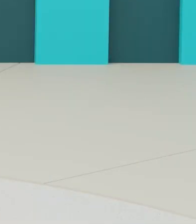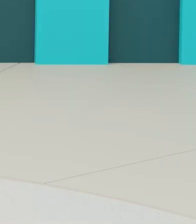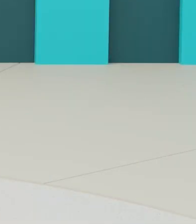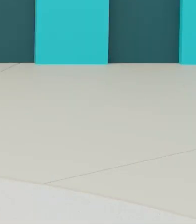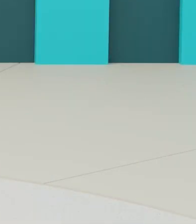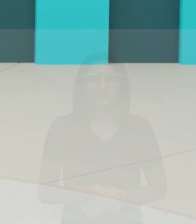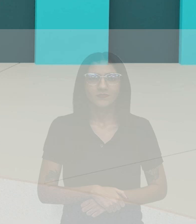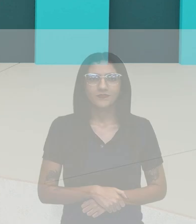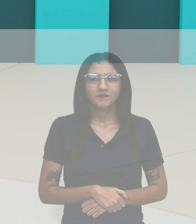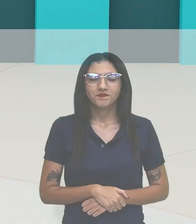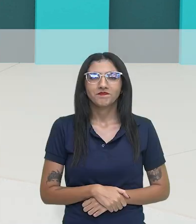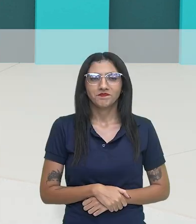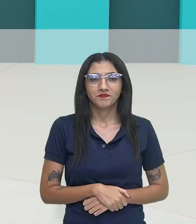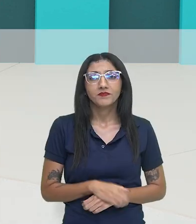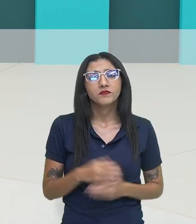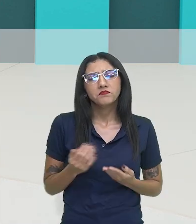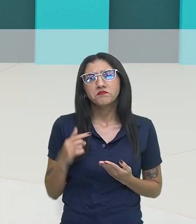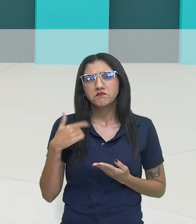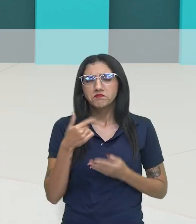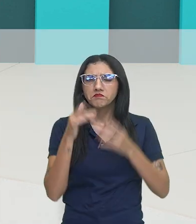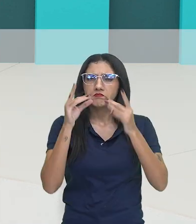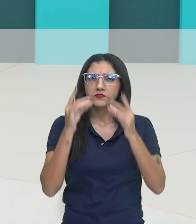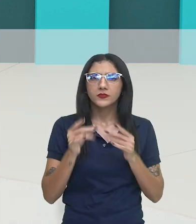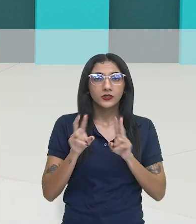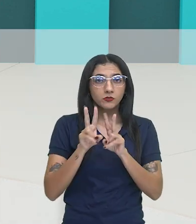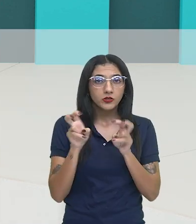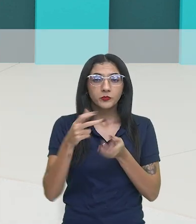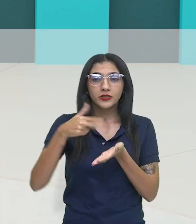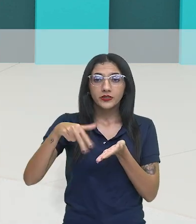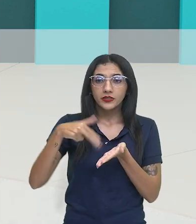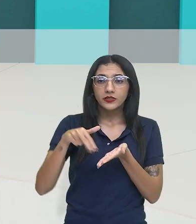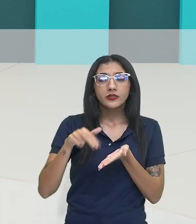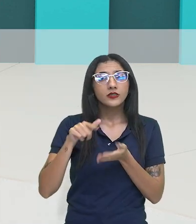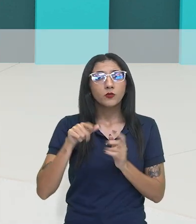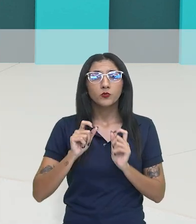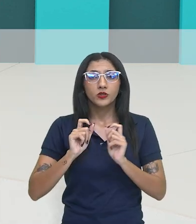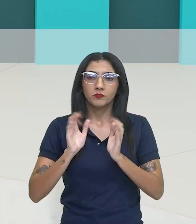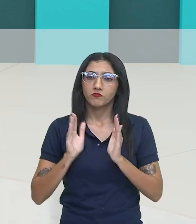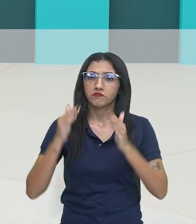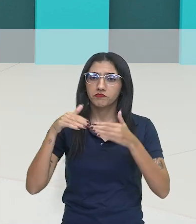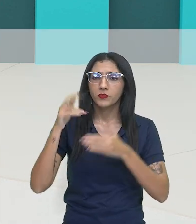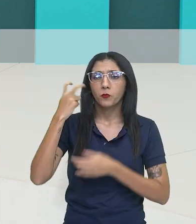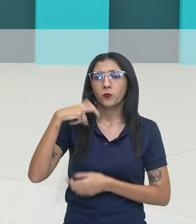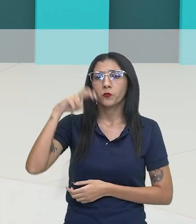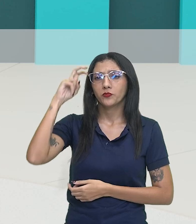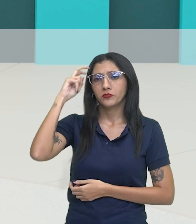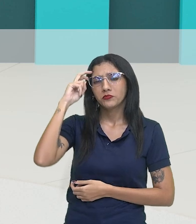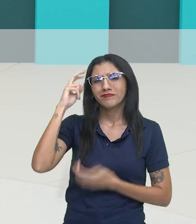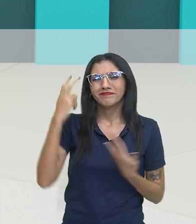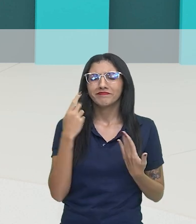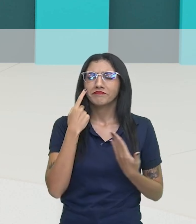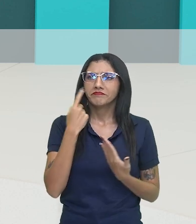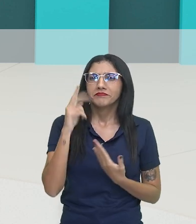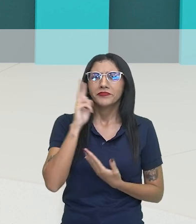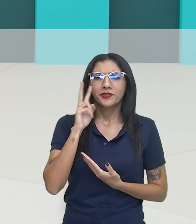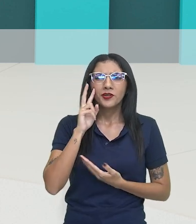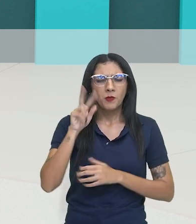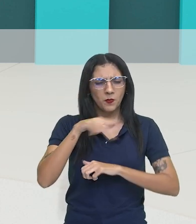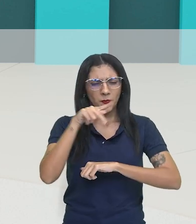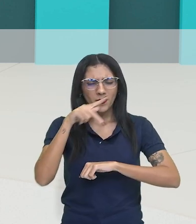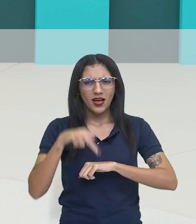Muito bem, então quando a gente fala de dança, a gente está falando de cultura. E quando a gente olha para o nosso país, a gente vê que ele